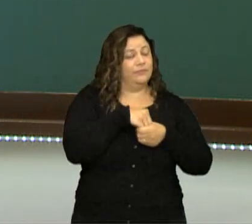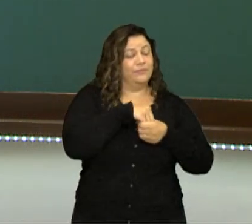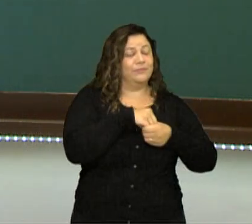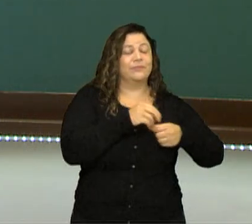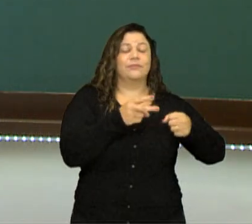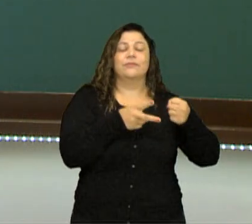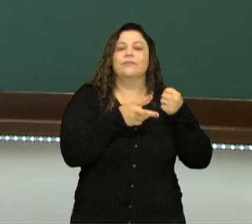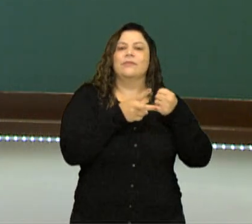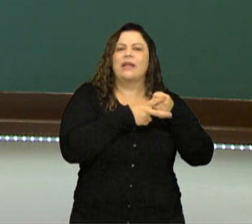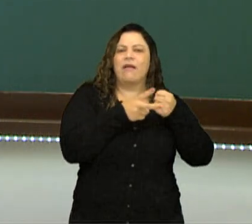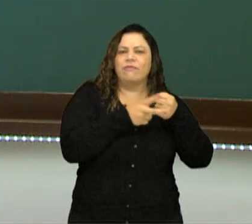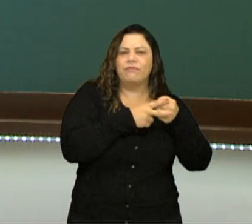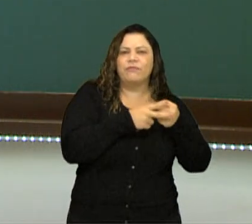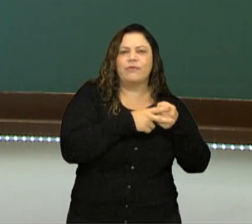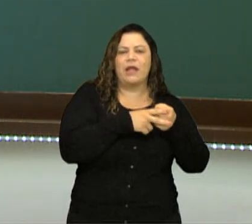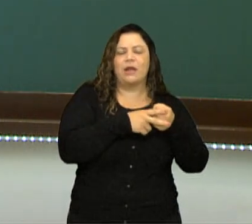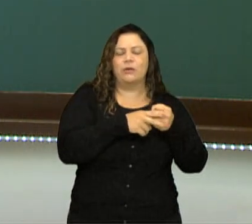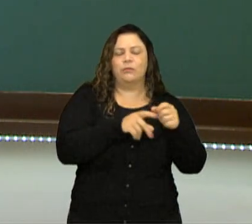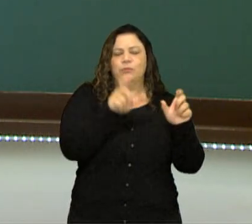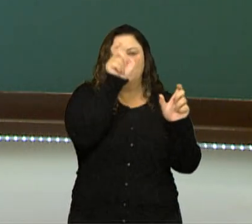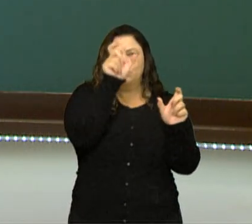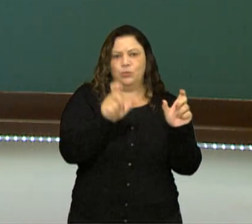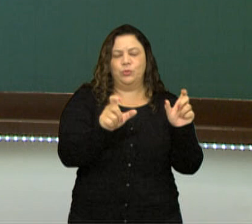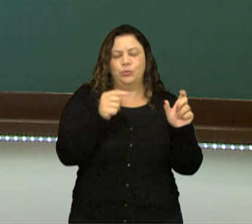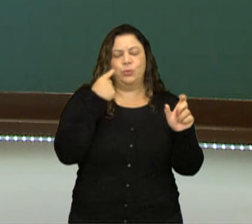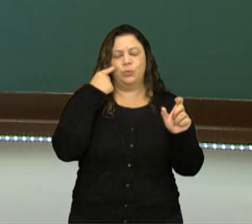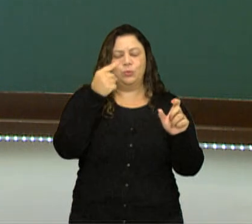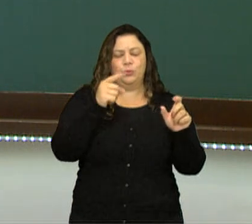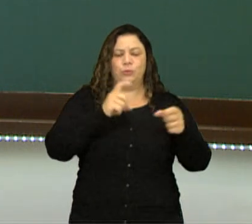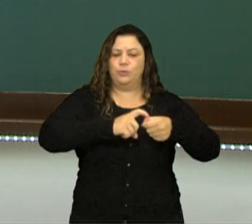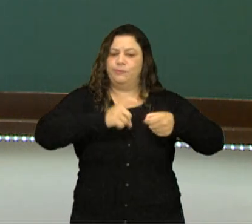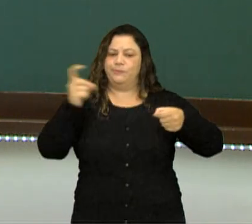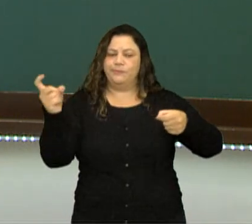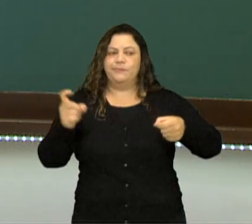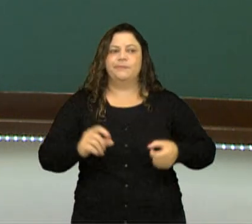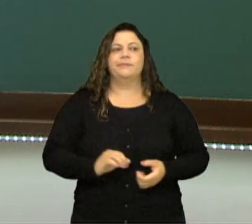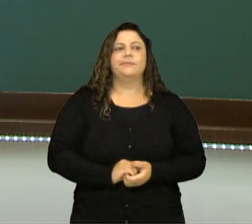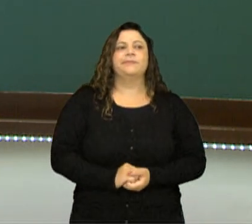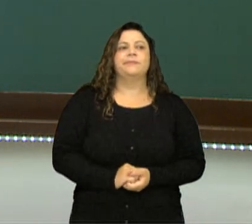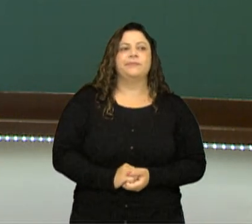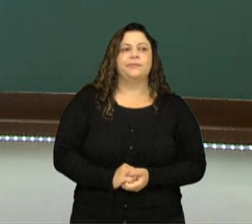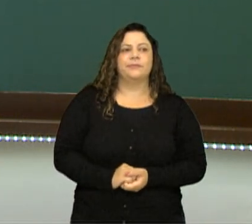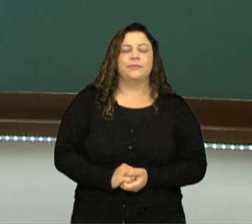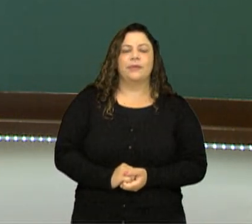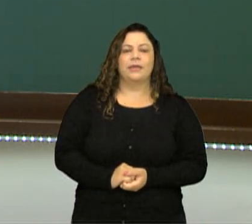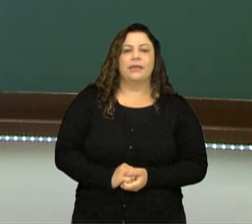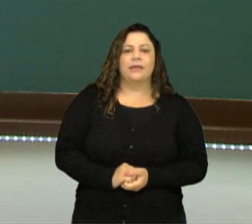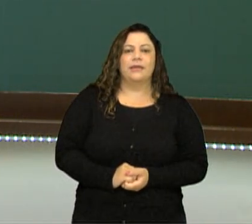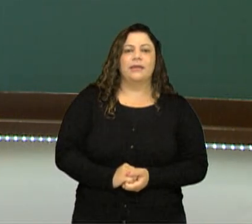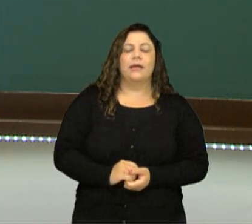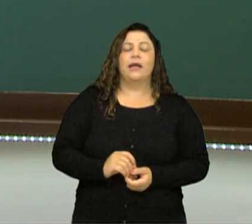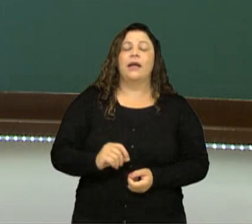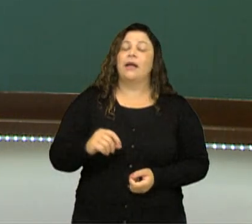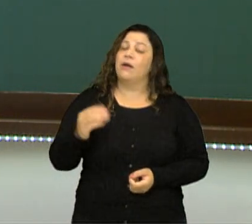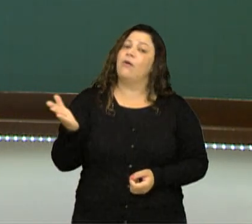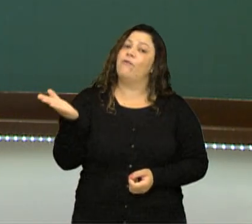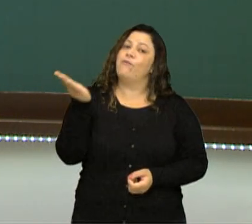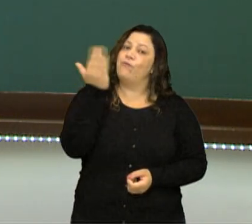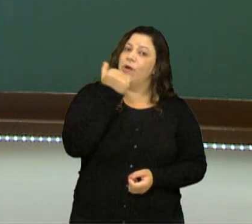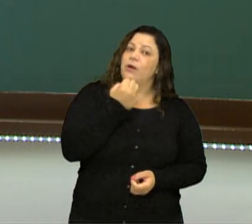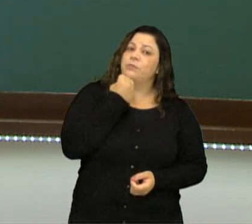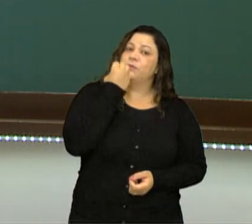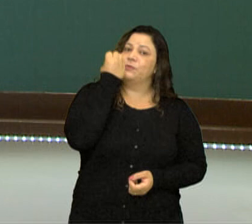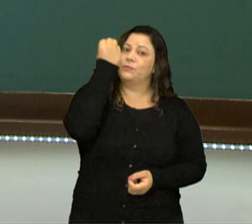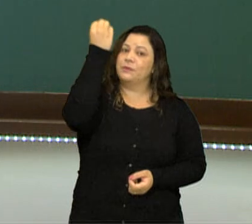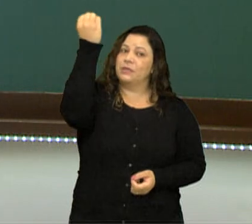complementos totalmente independentes uma da outra. É o caso aqui, vamos viajar. Quem não vamos viajar? O